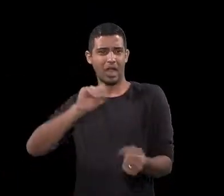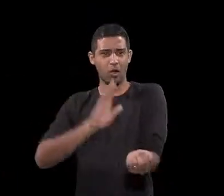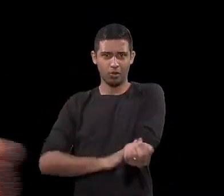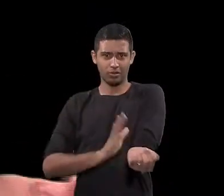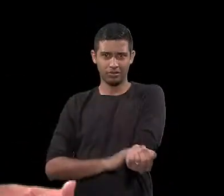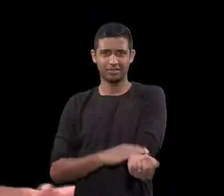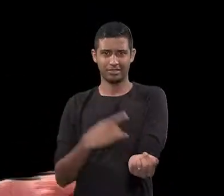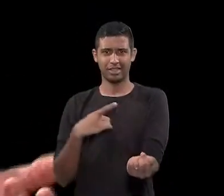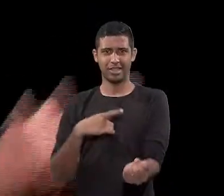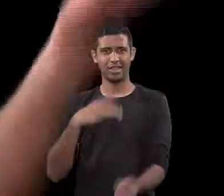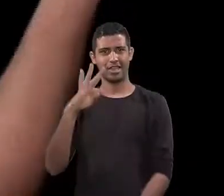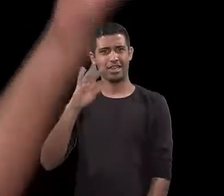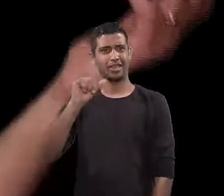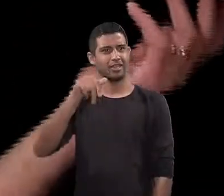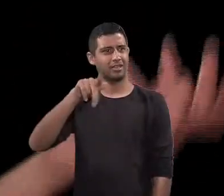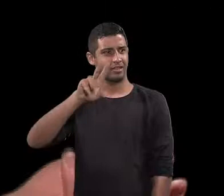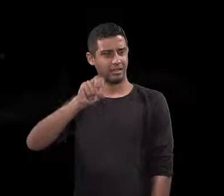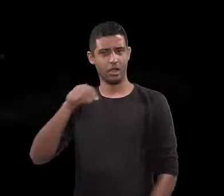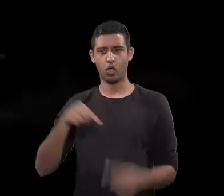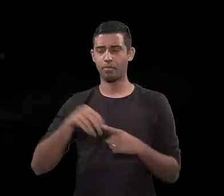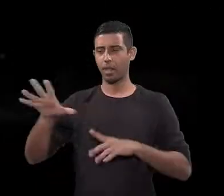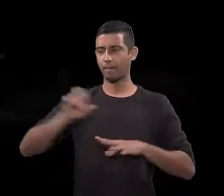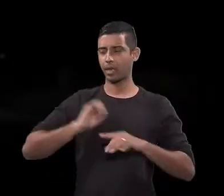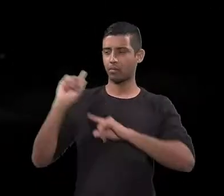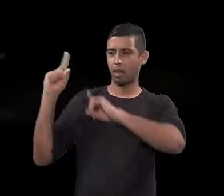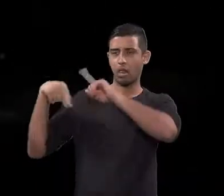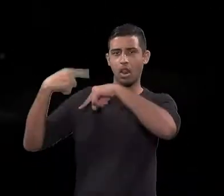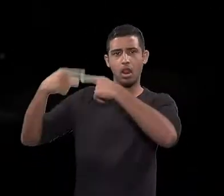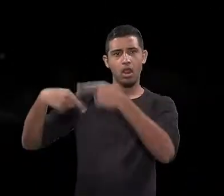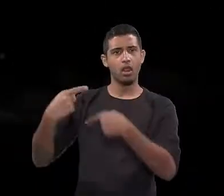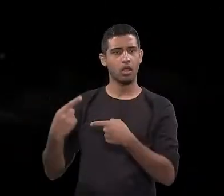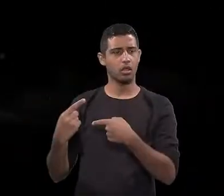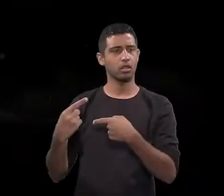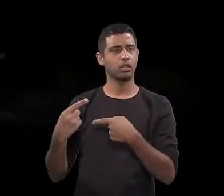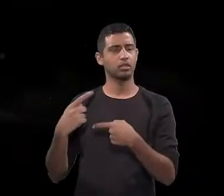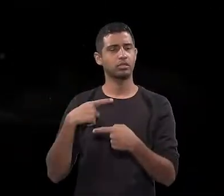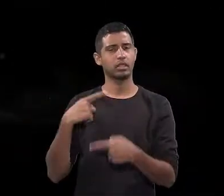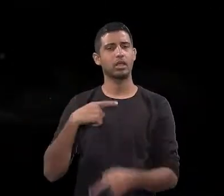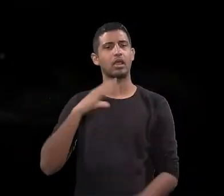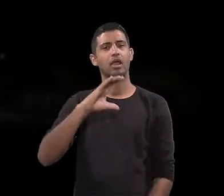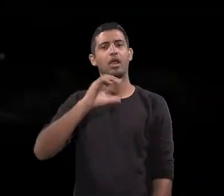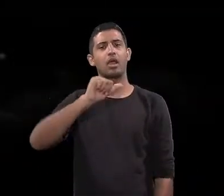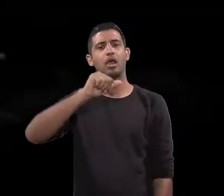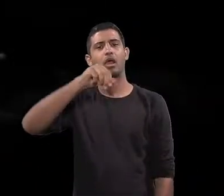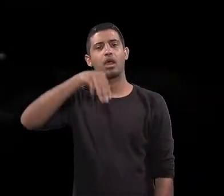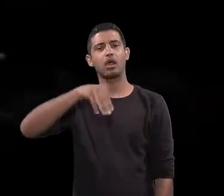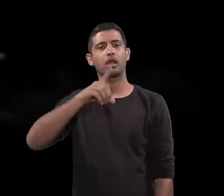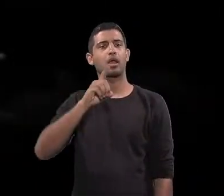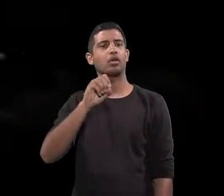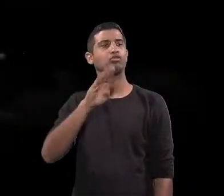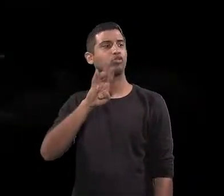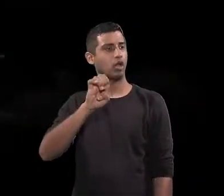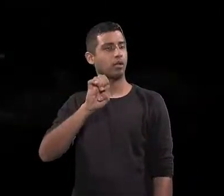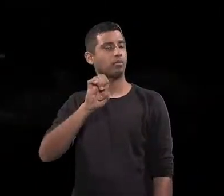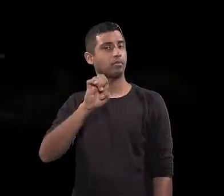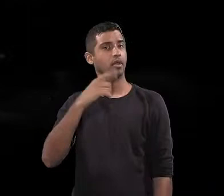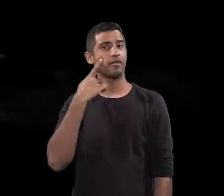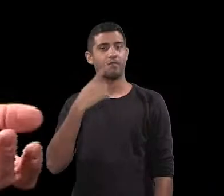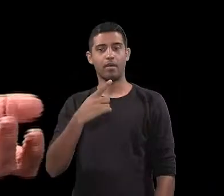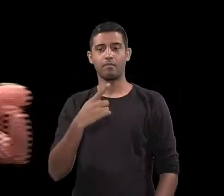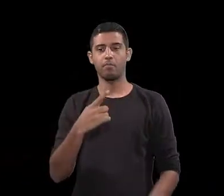tango, que muitos não sabem, tem uma história, origem africana, mas em Uruguai é o candombe. A